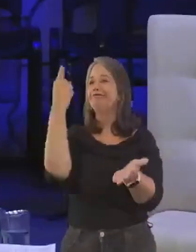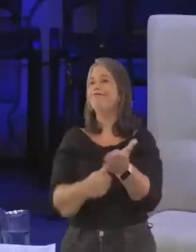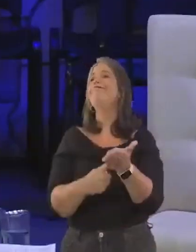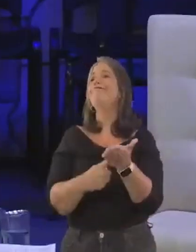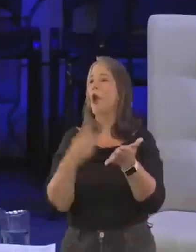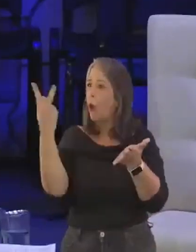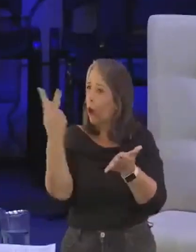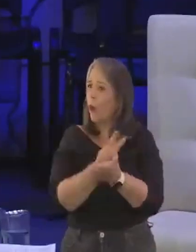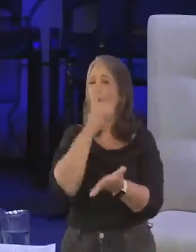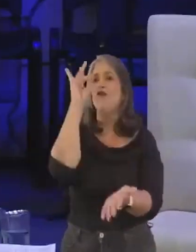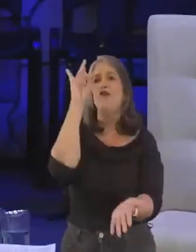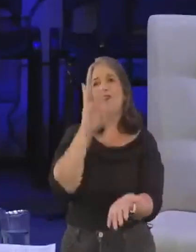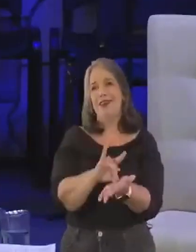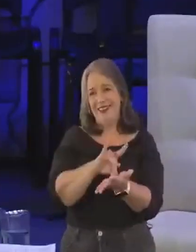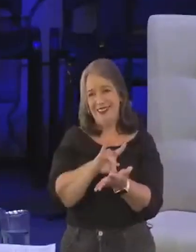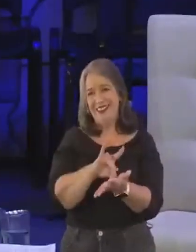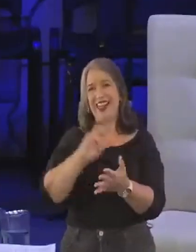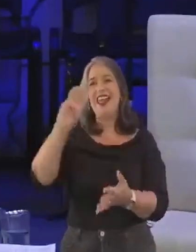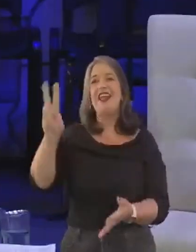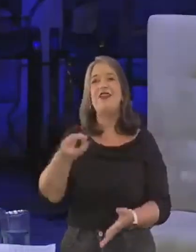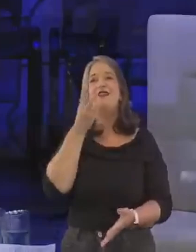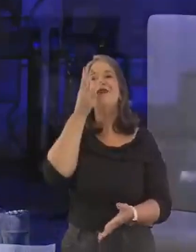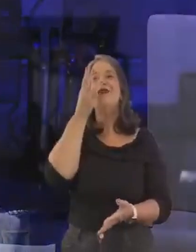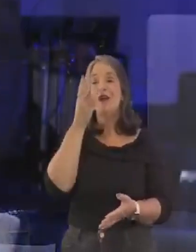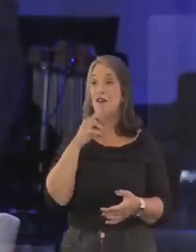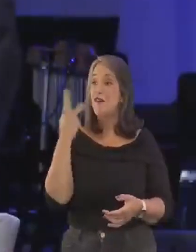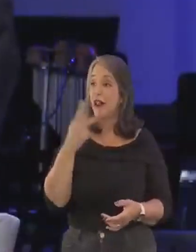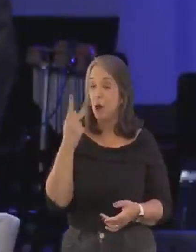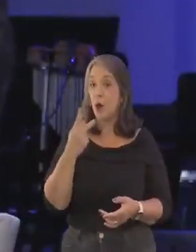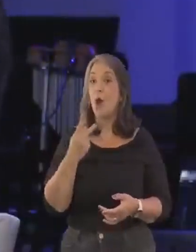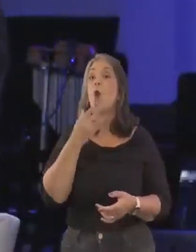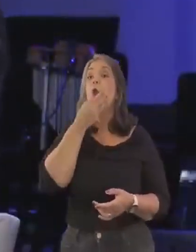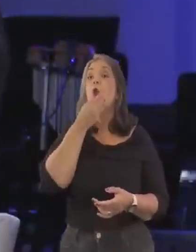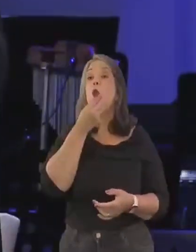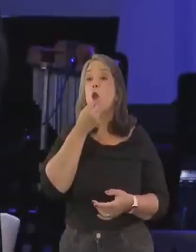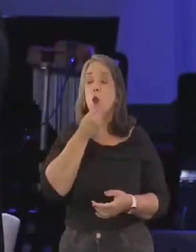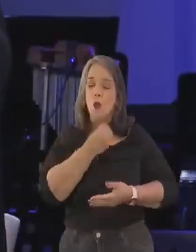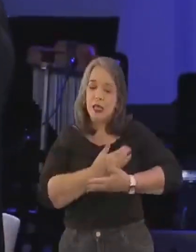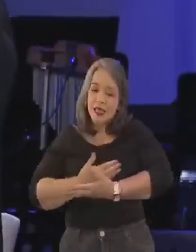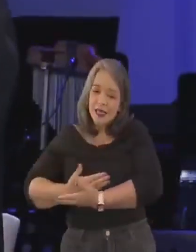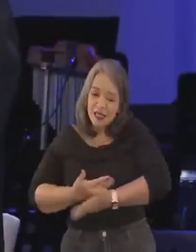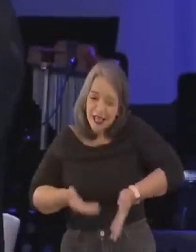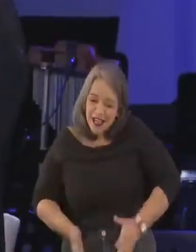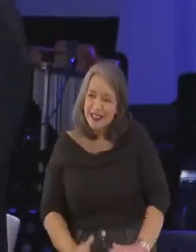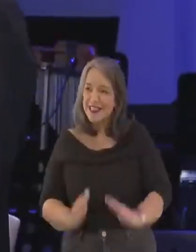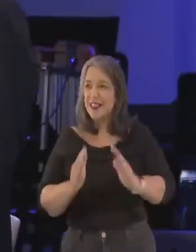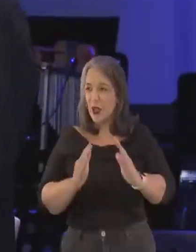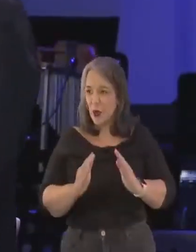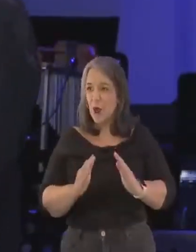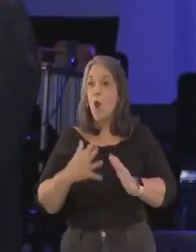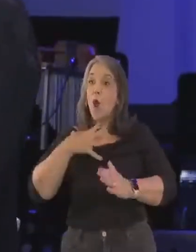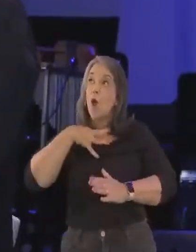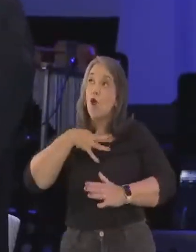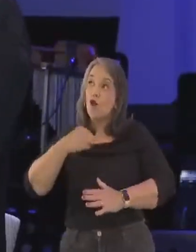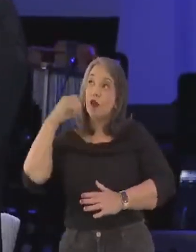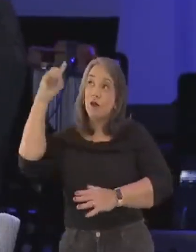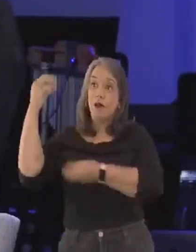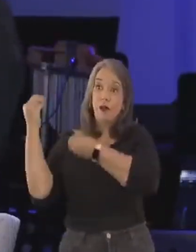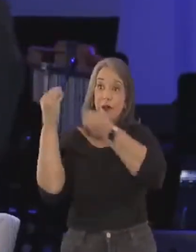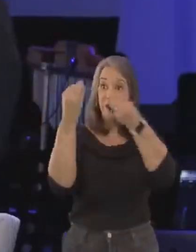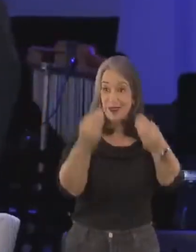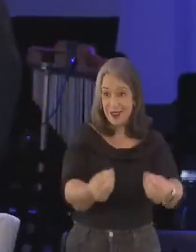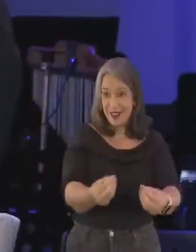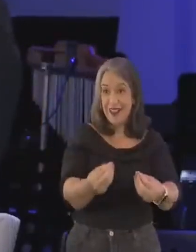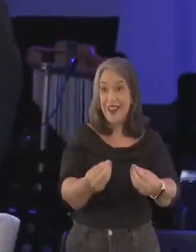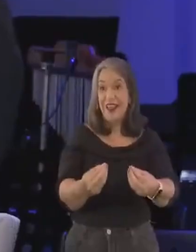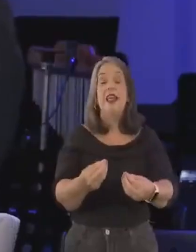porque um menino nos nasceu, um filho se nos deu, o governo está sobre os seus ombros e o seu nome será